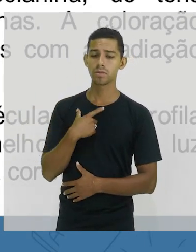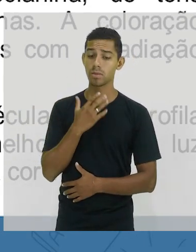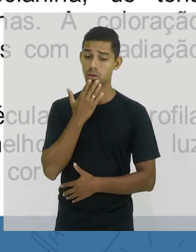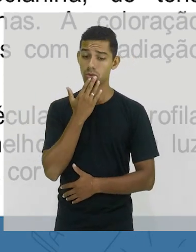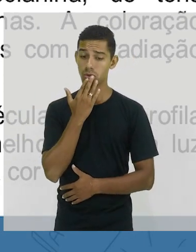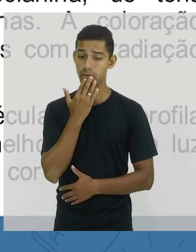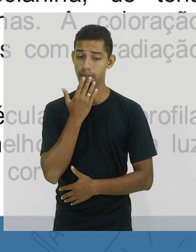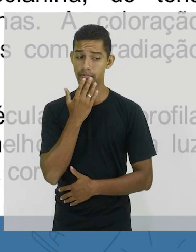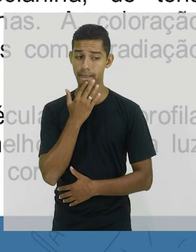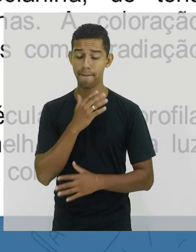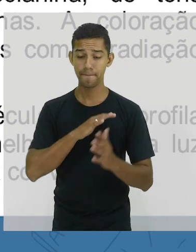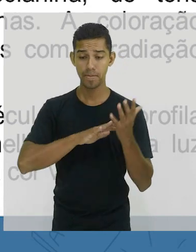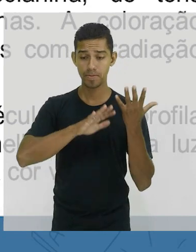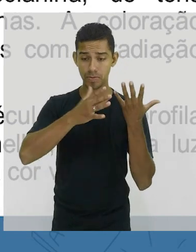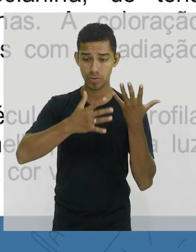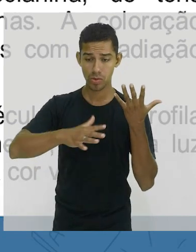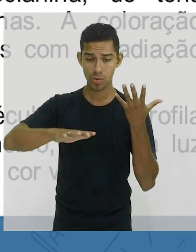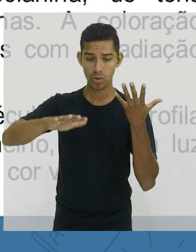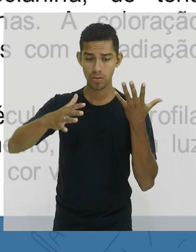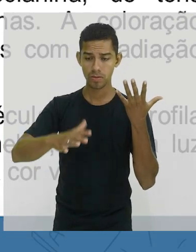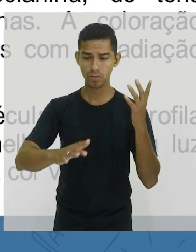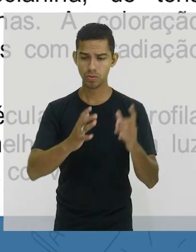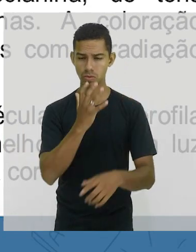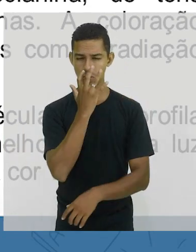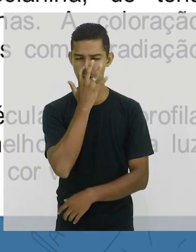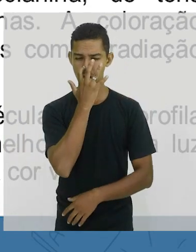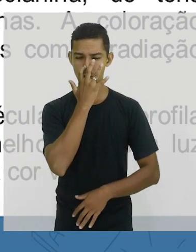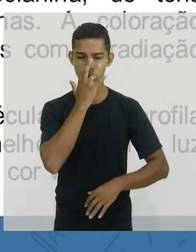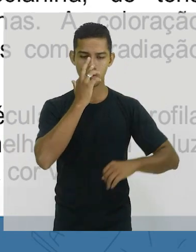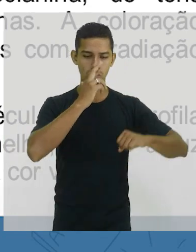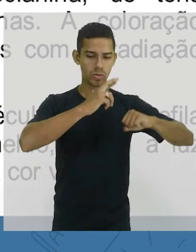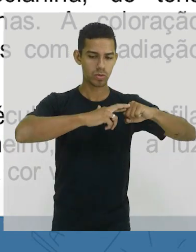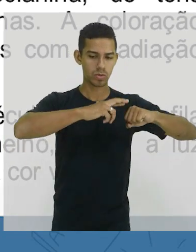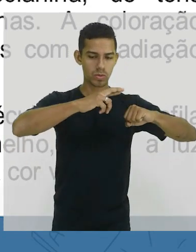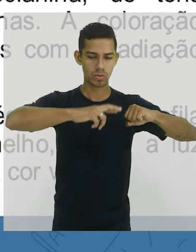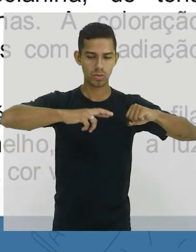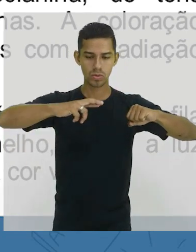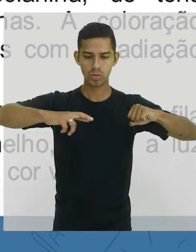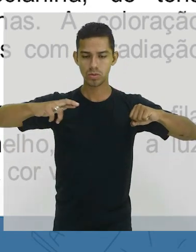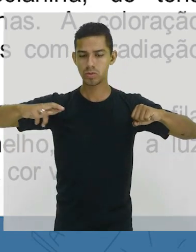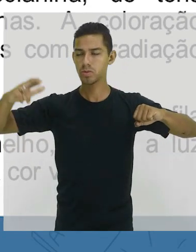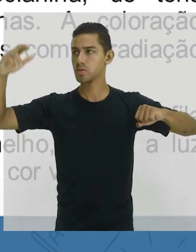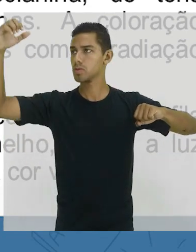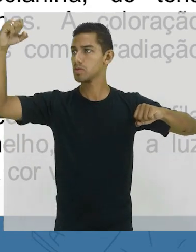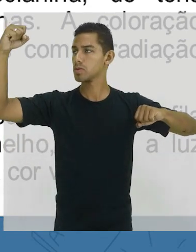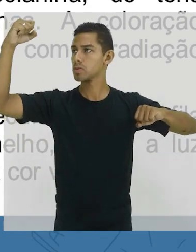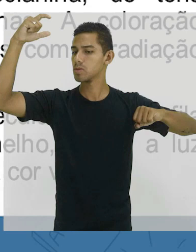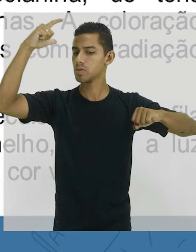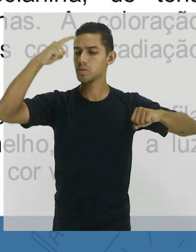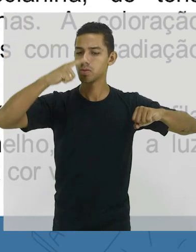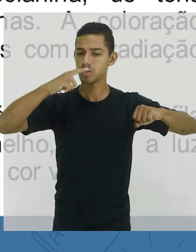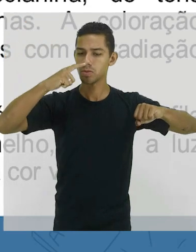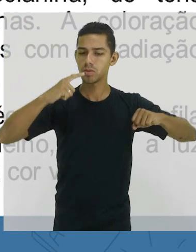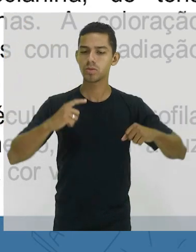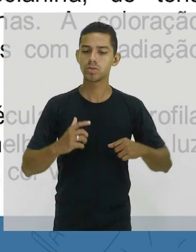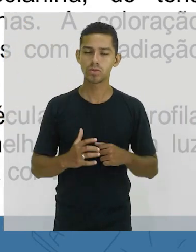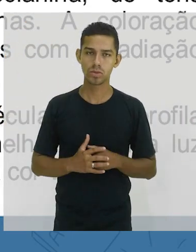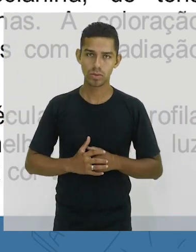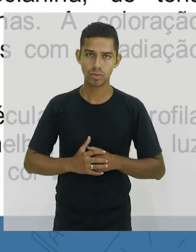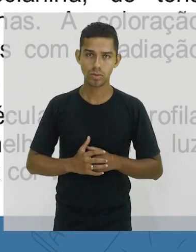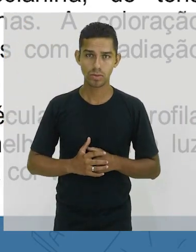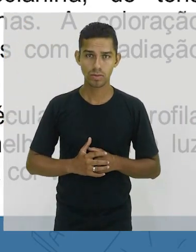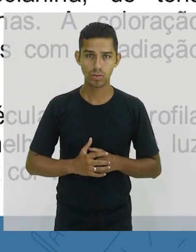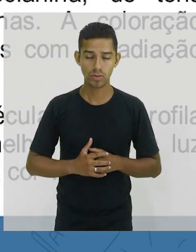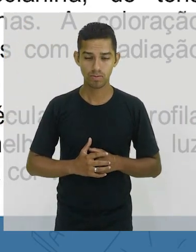A coloração observada se dá em função da interação desses pigmentos com a radiação solar.